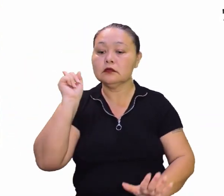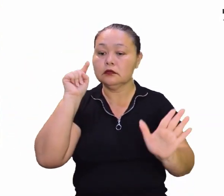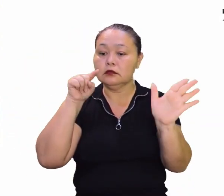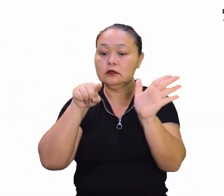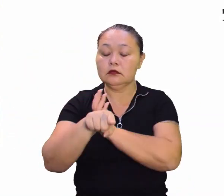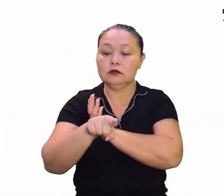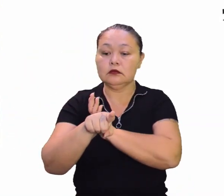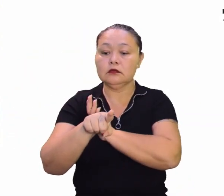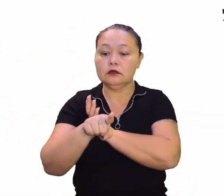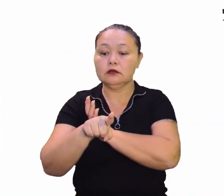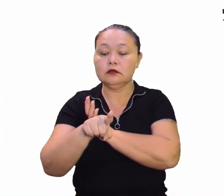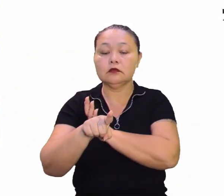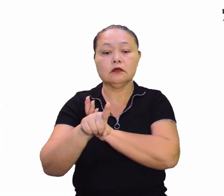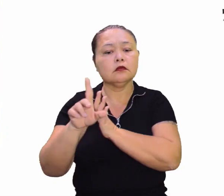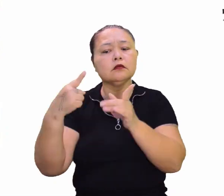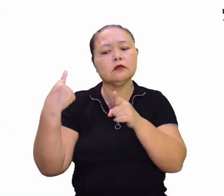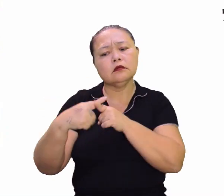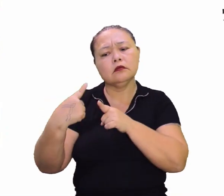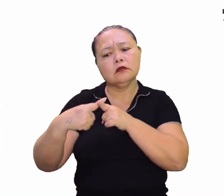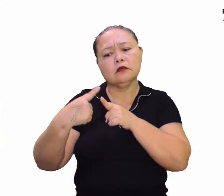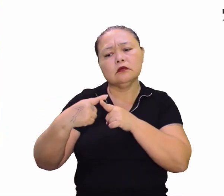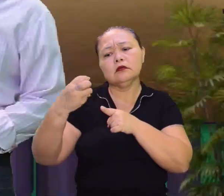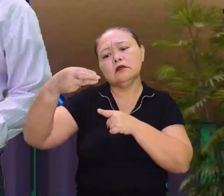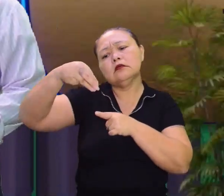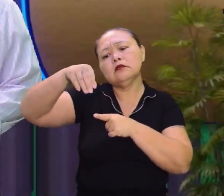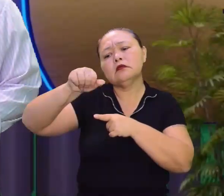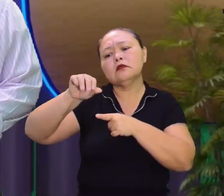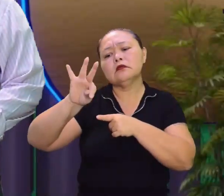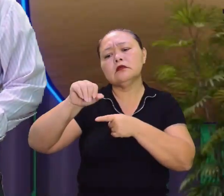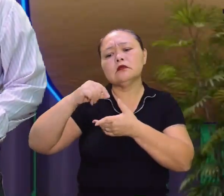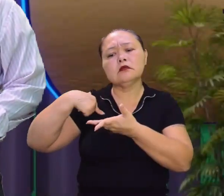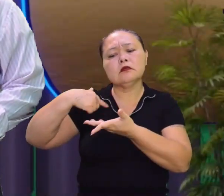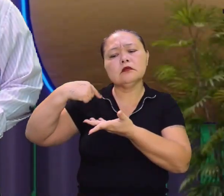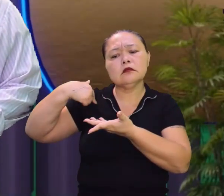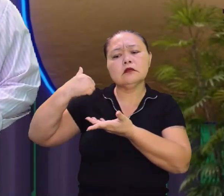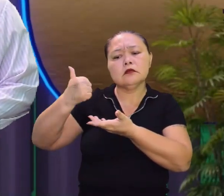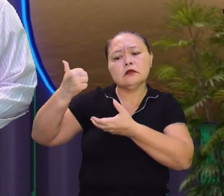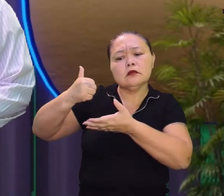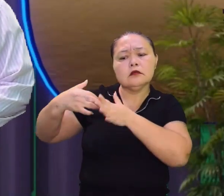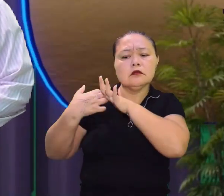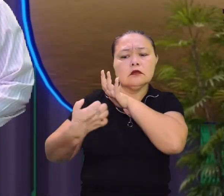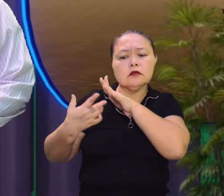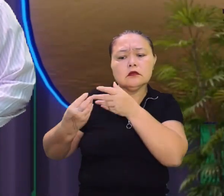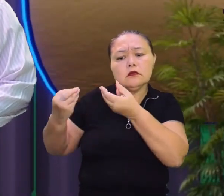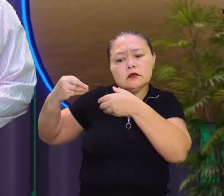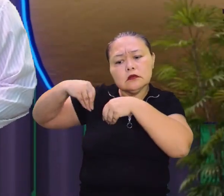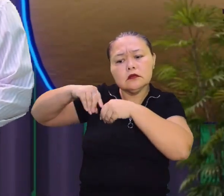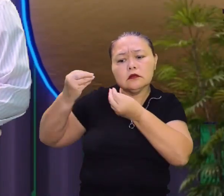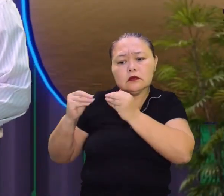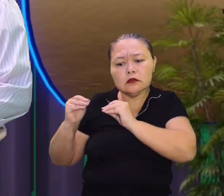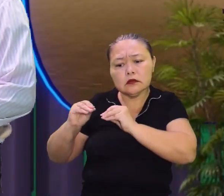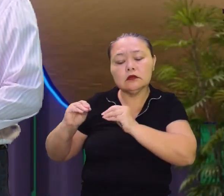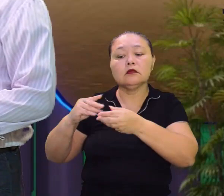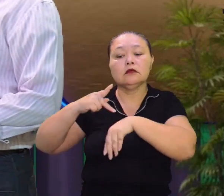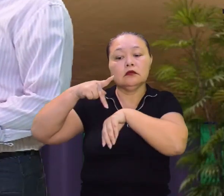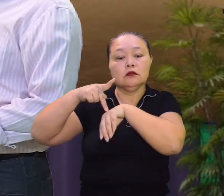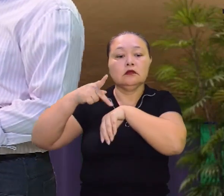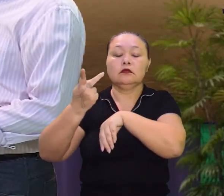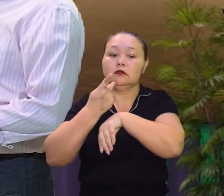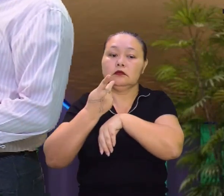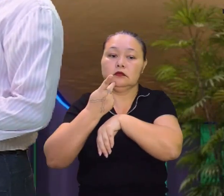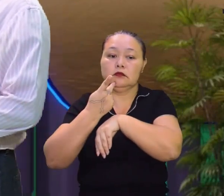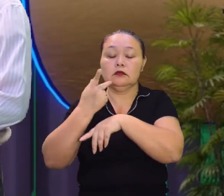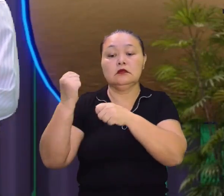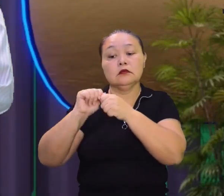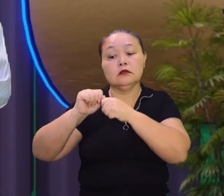vamos aqui falar um pouquinho com eles, mas por que a matriz ela não monta logo esse produto diretamente no seu país? Porque acabamos de